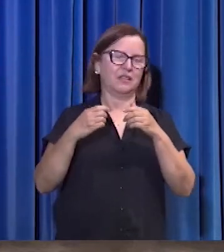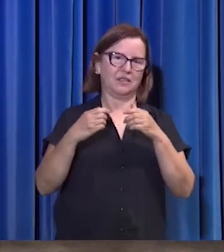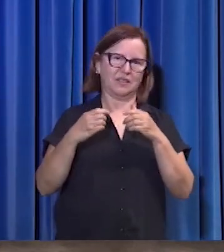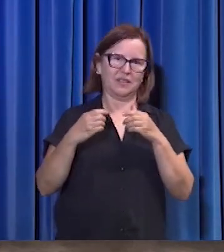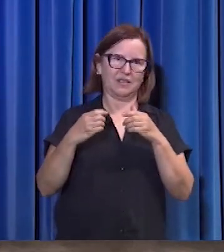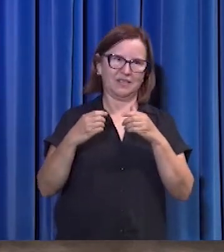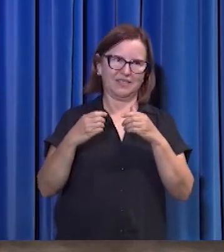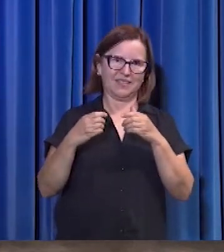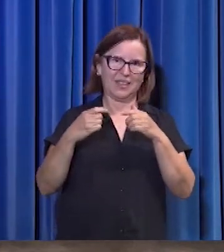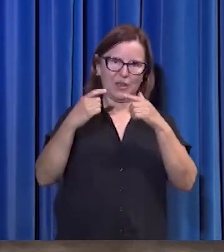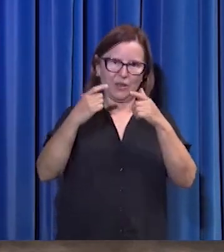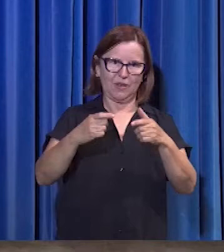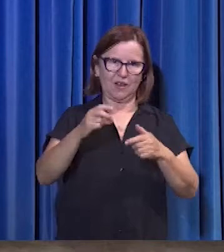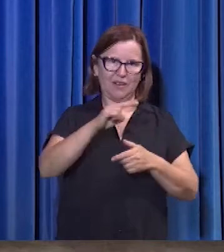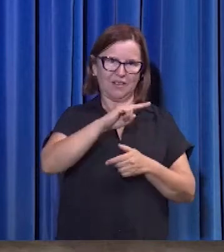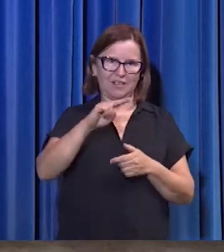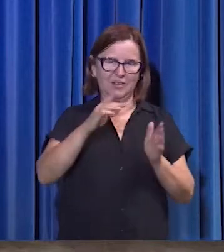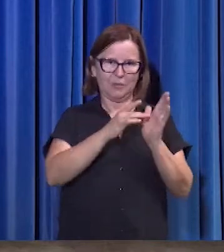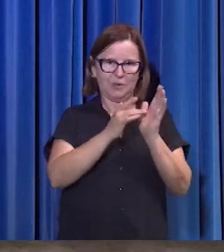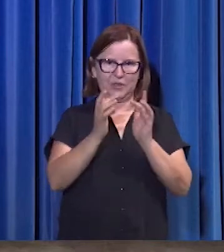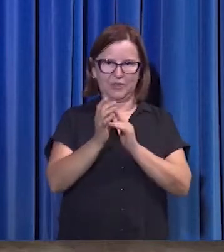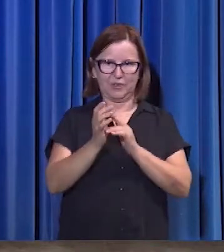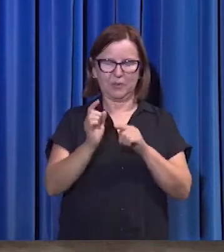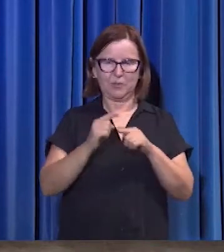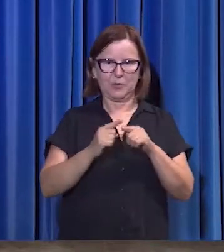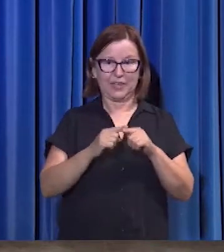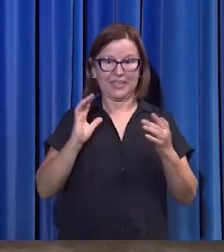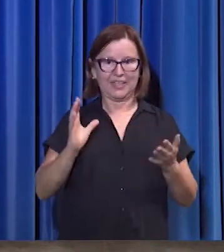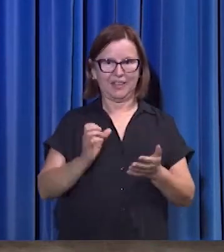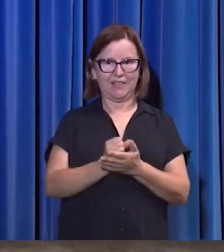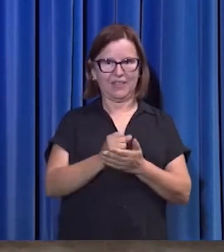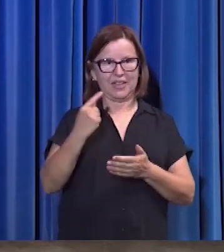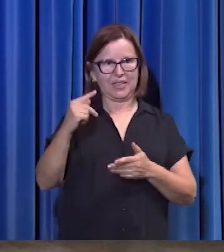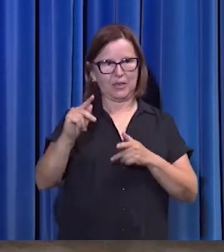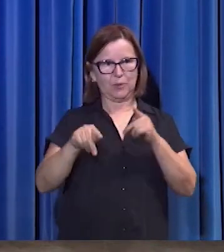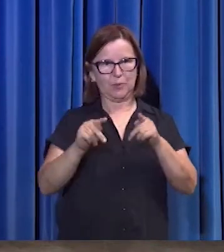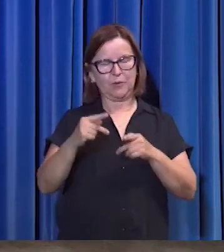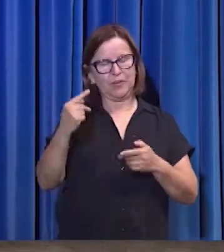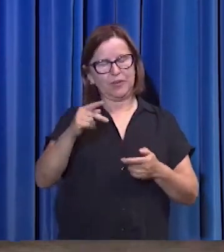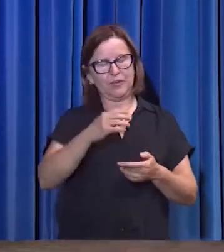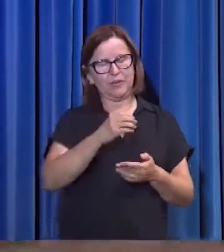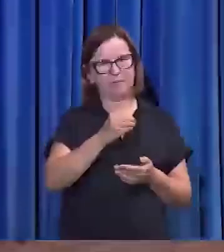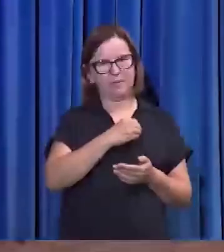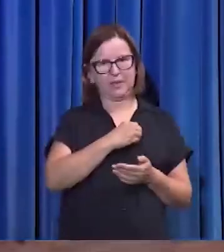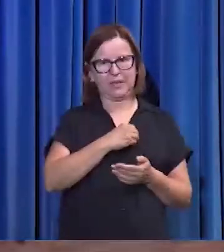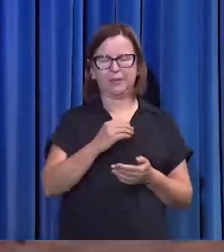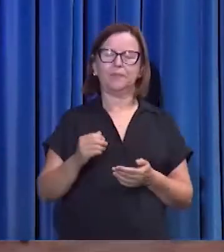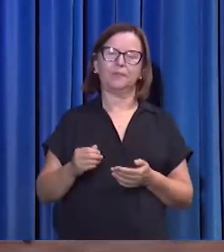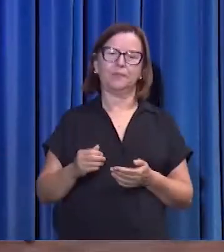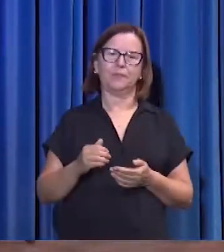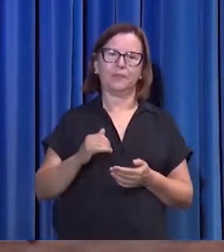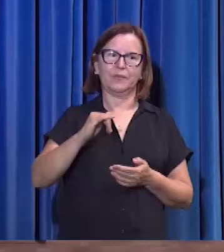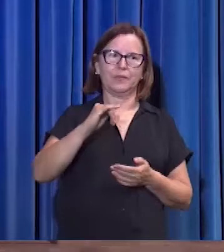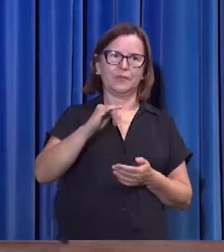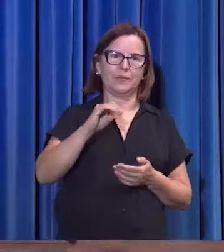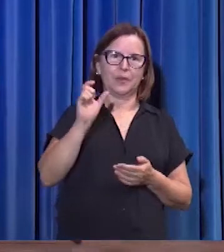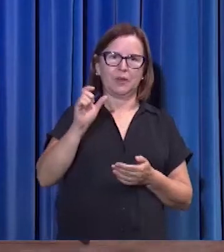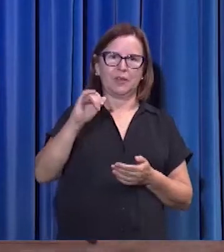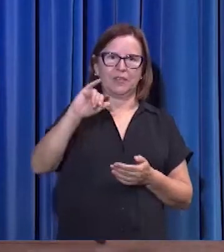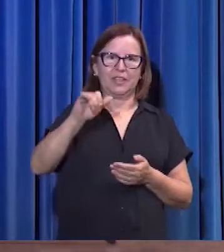seus pecados. Jesus, ele é a junção de duas